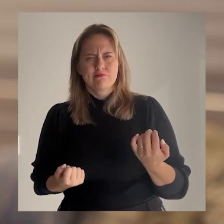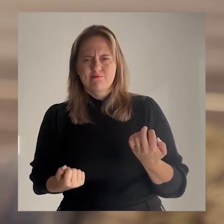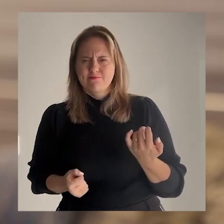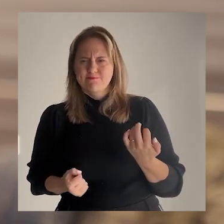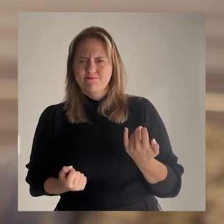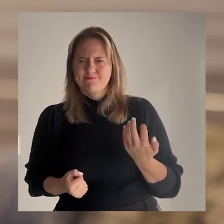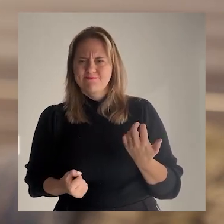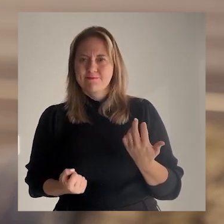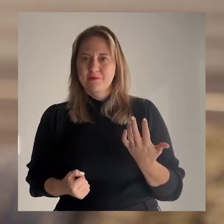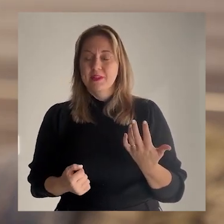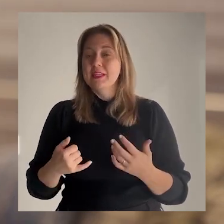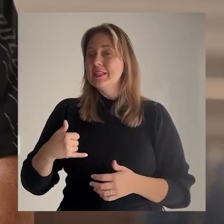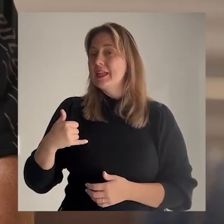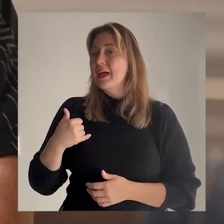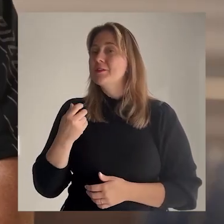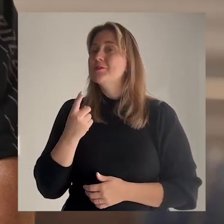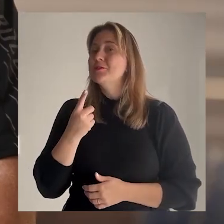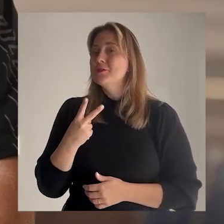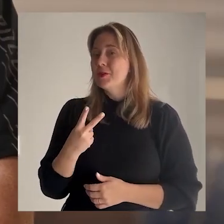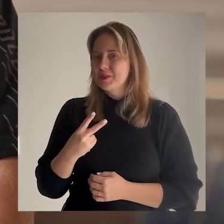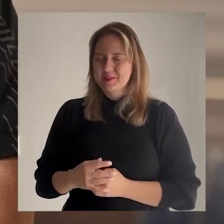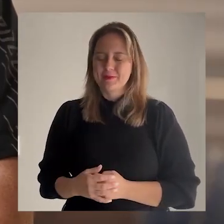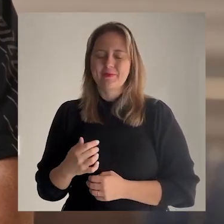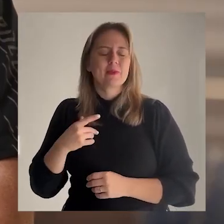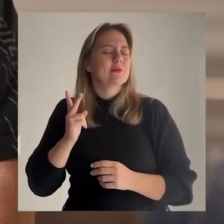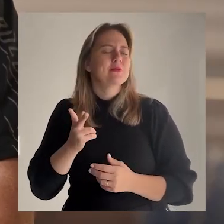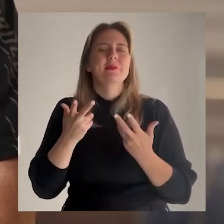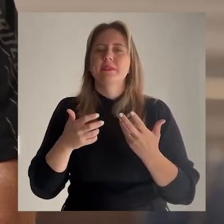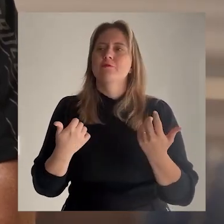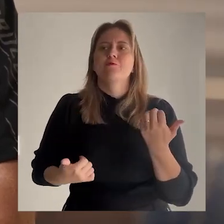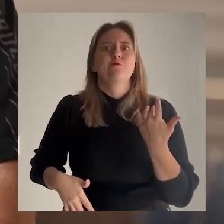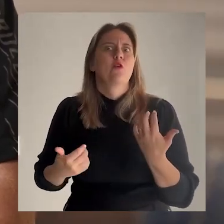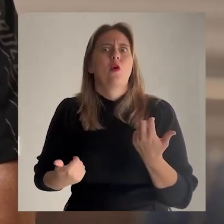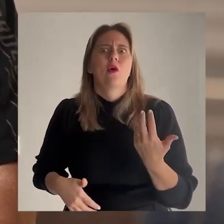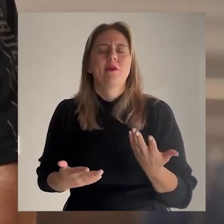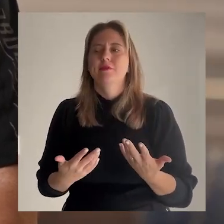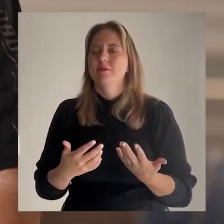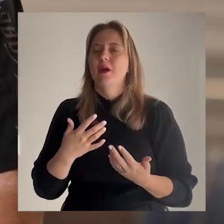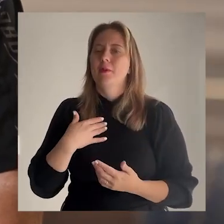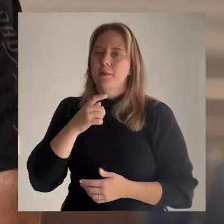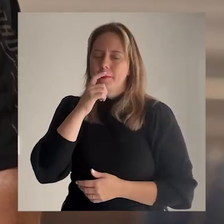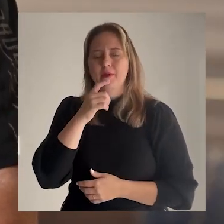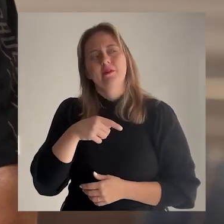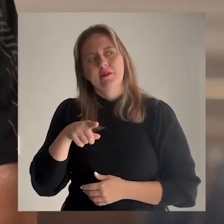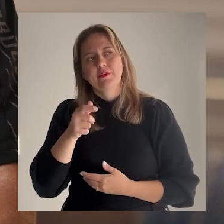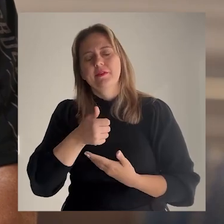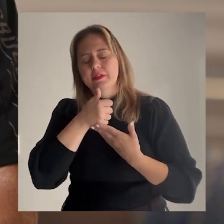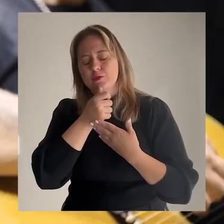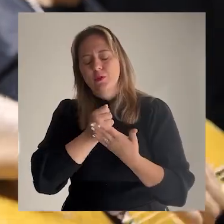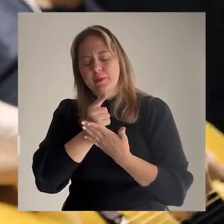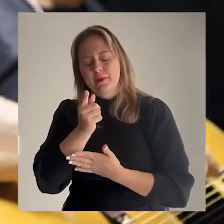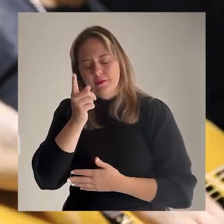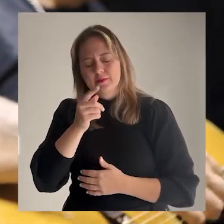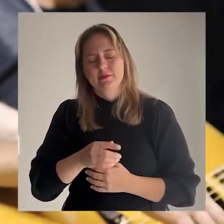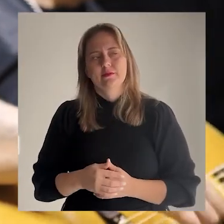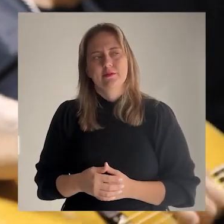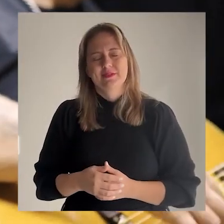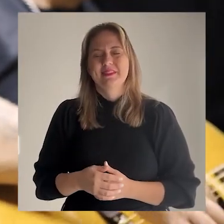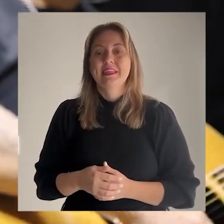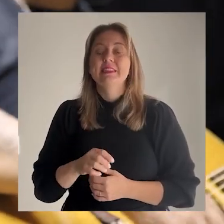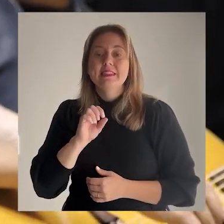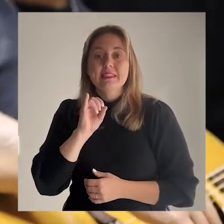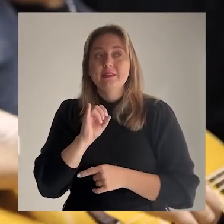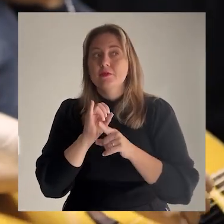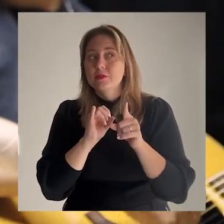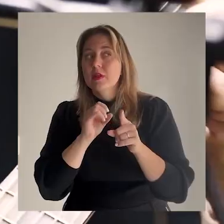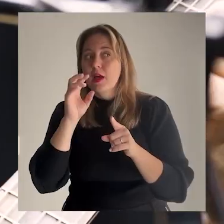foi com 12 anos. Eu sempre queria um violão. E meu pai, tá, vamos para Venâncio Aires, vamos comprar um violão. E se você